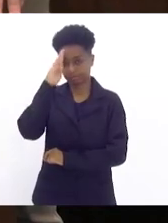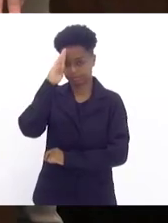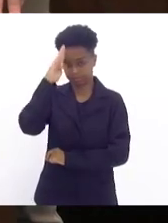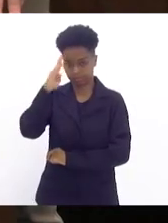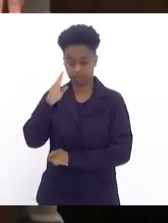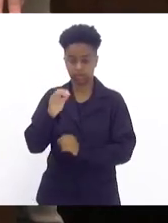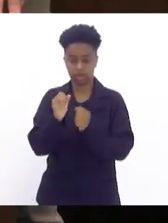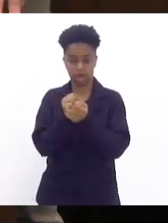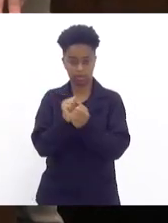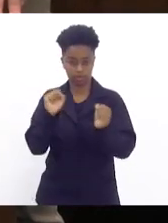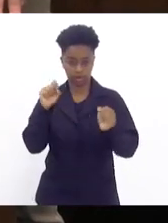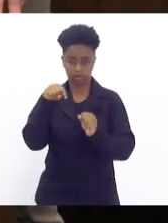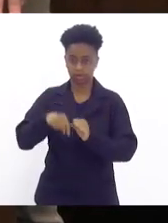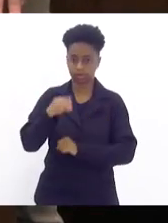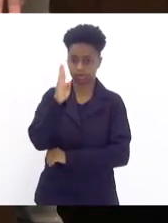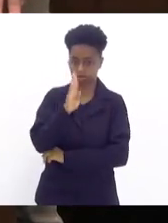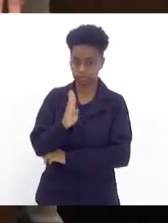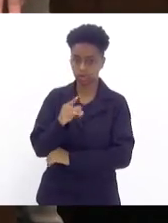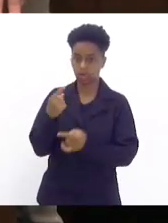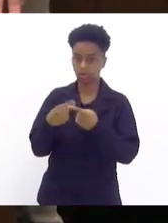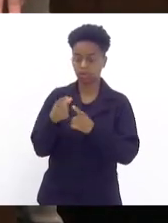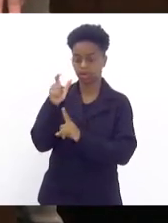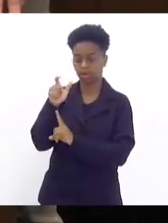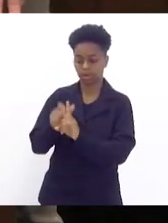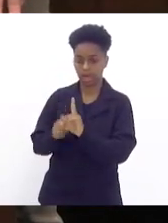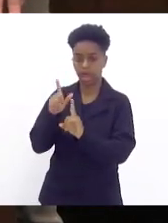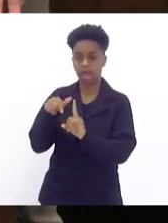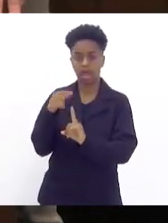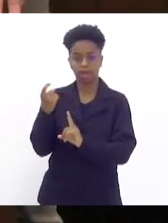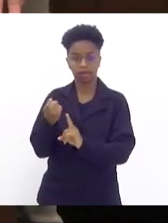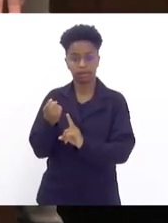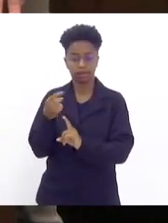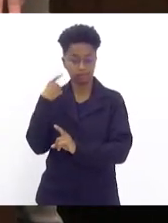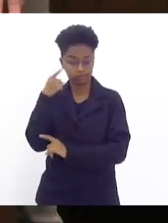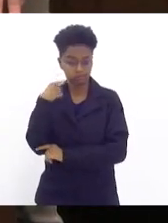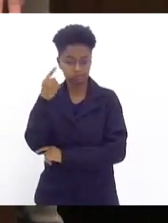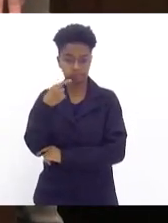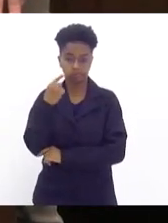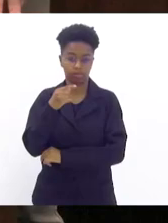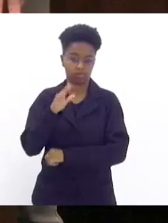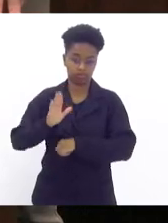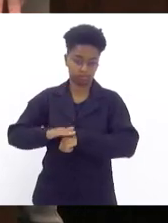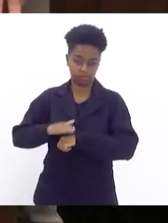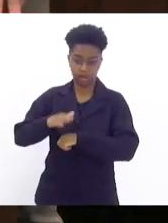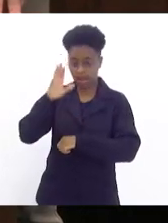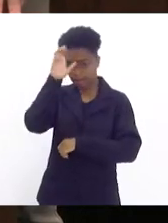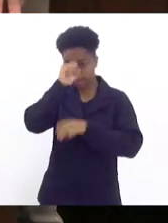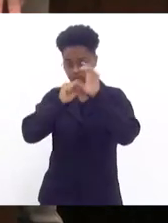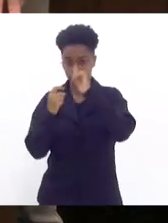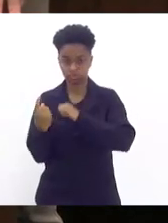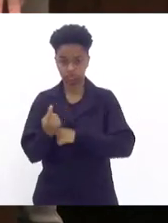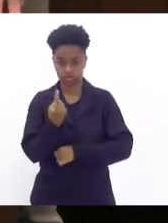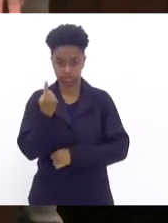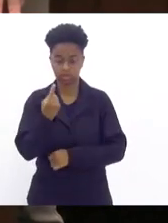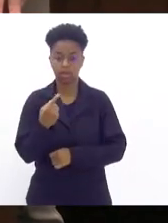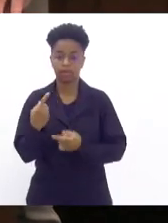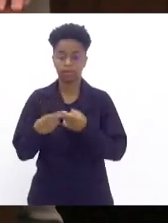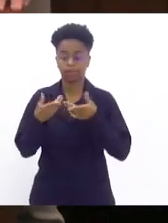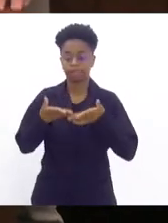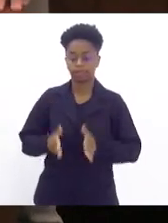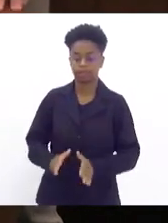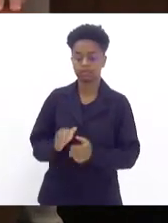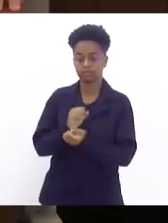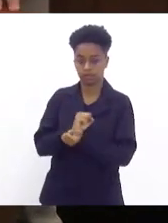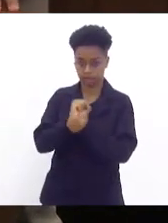porque Luiz Gama senhor presidente foi um advogado autodidata e que trouxe também ele nasceu liberto